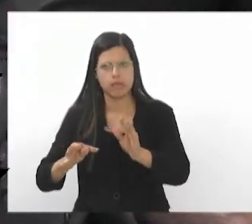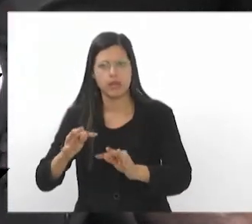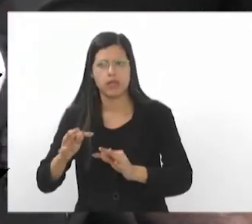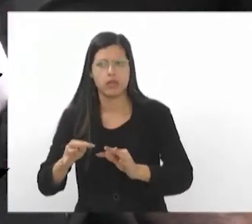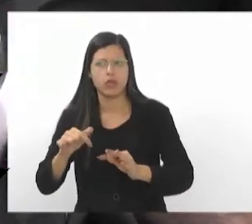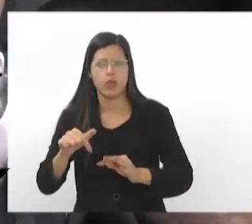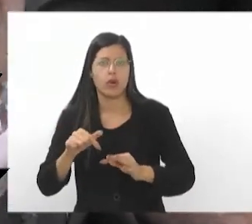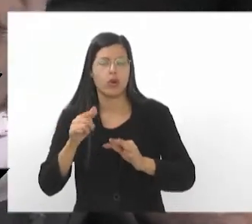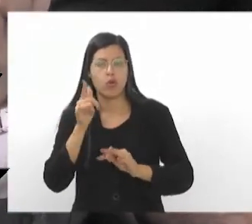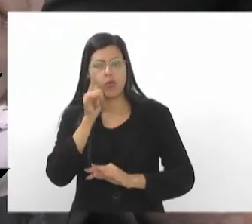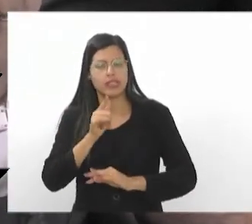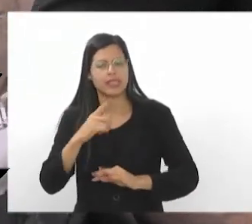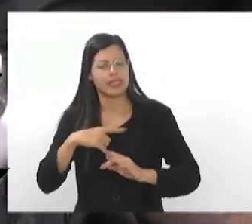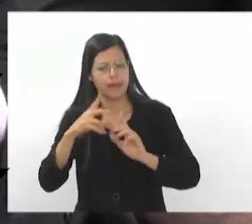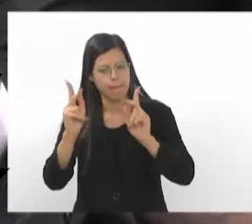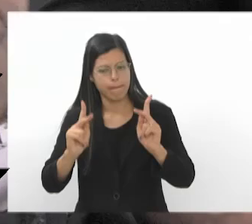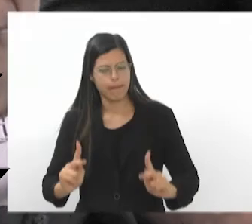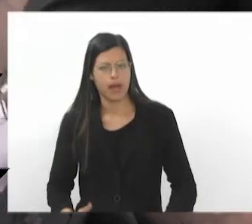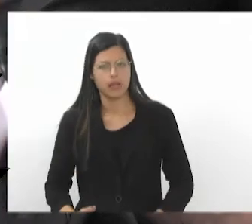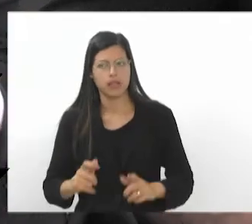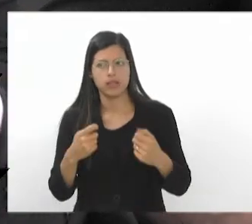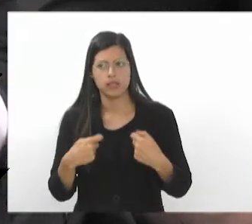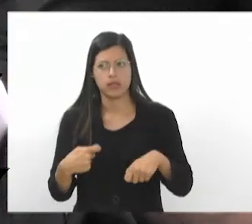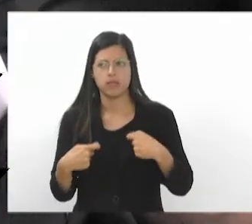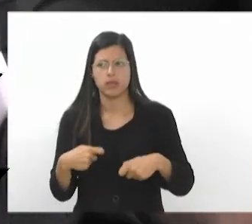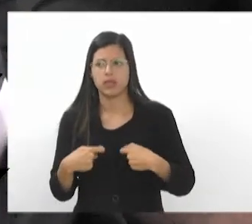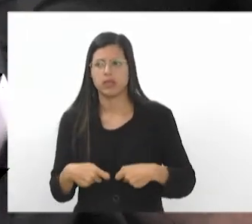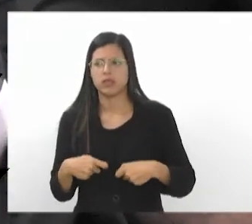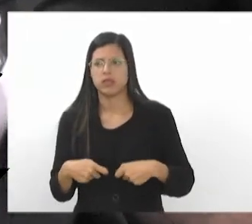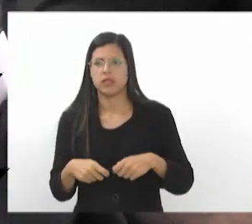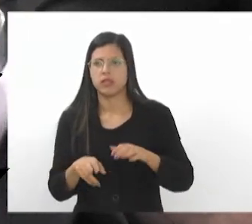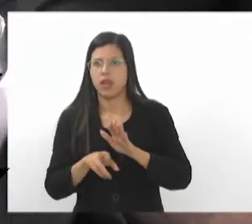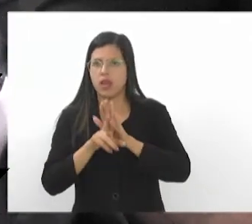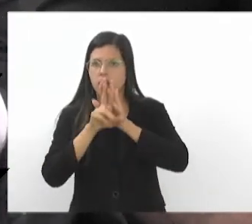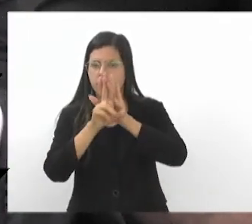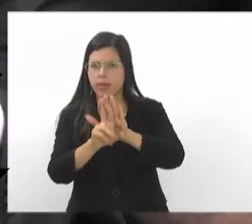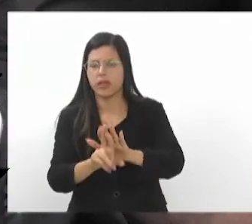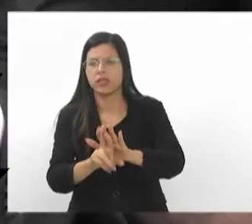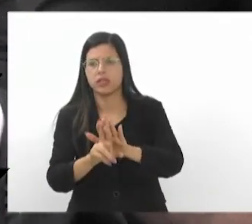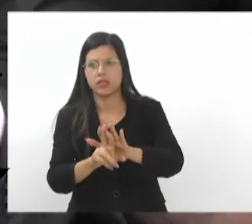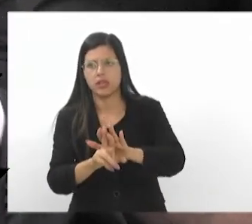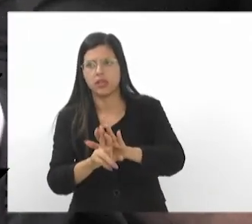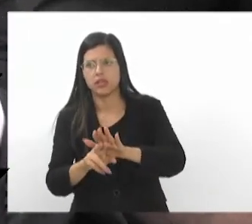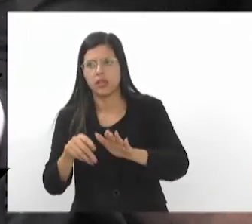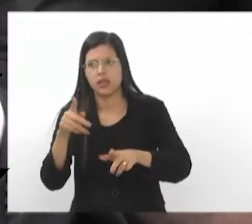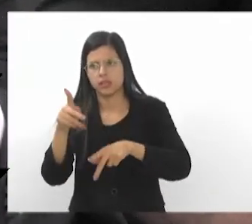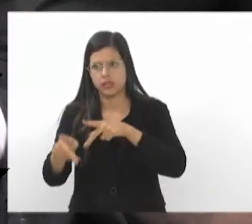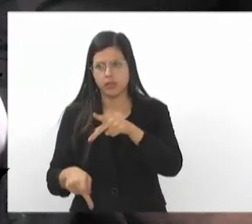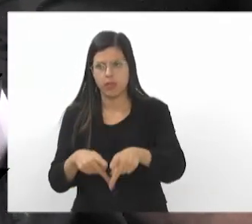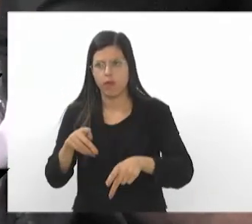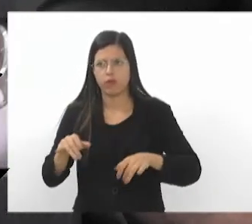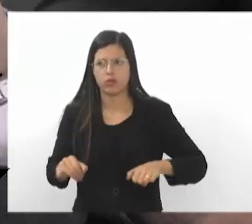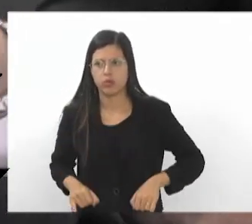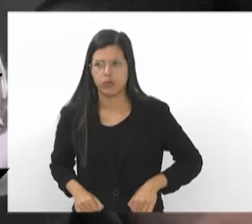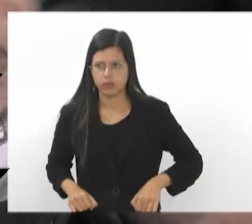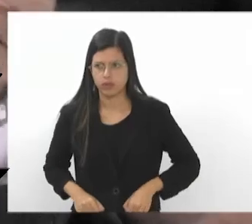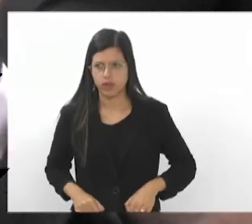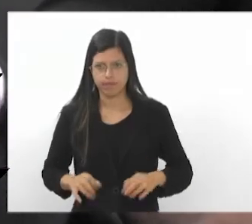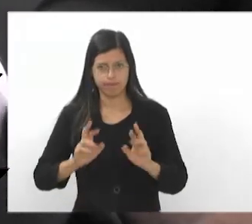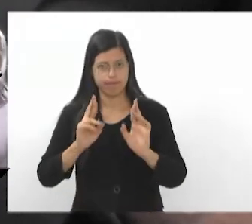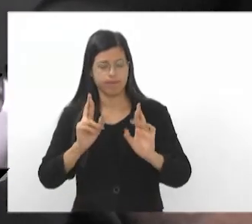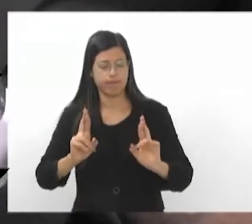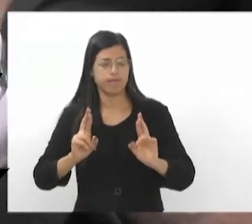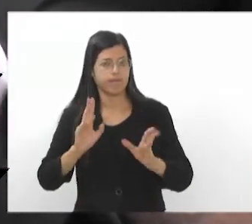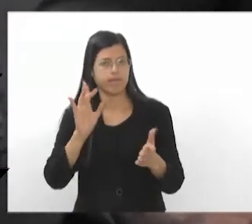Então, a gente precisa ser, de fato, voz e ouvidos, né, dessa população que está sofrendo tanto, e eu espero,